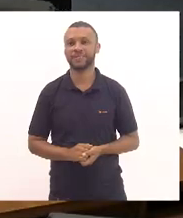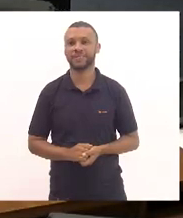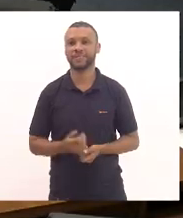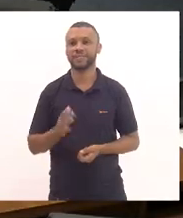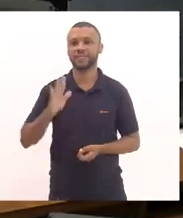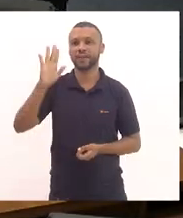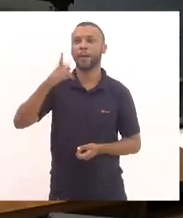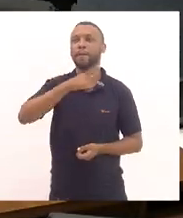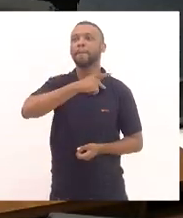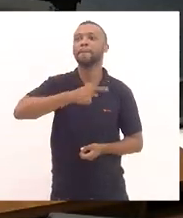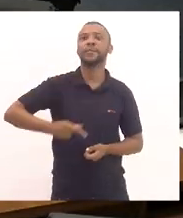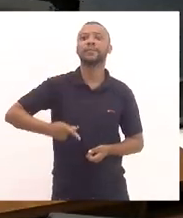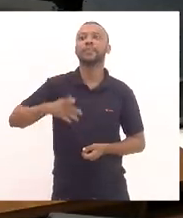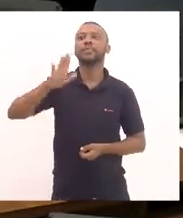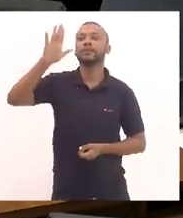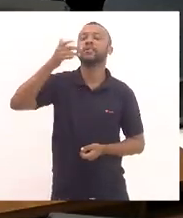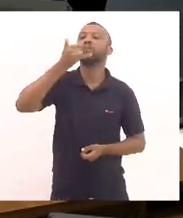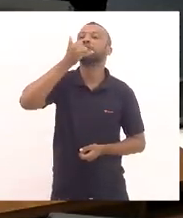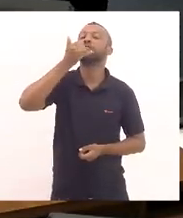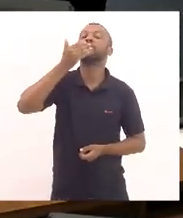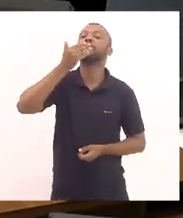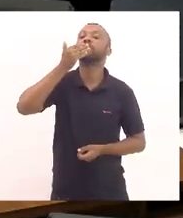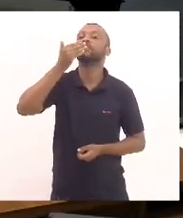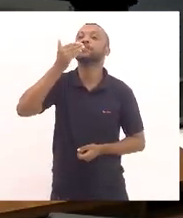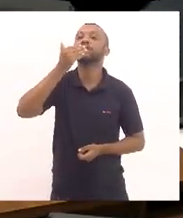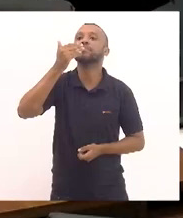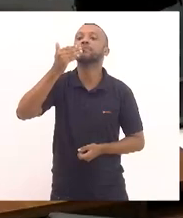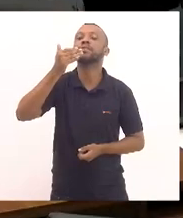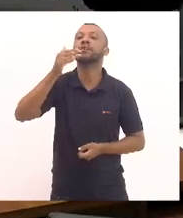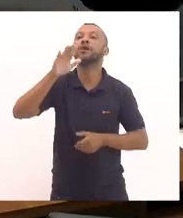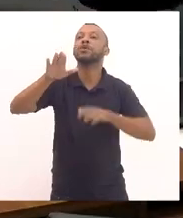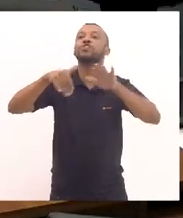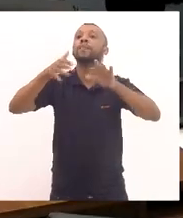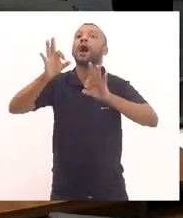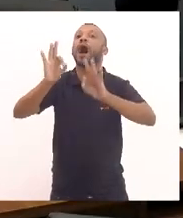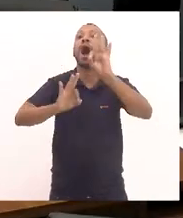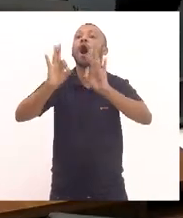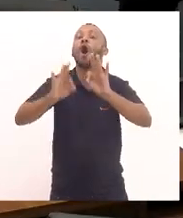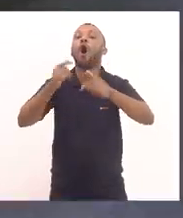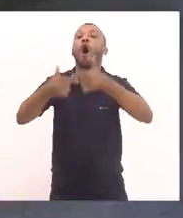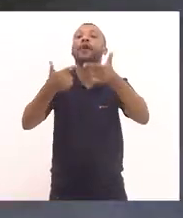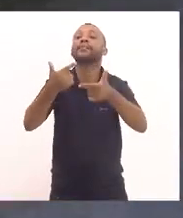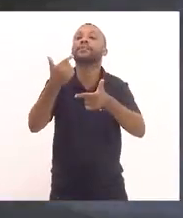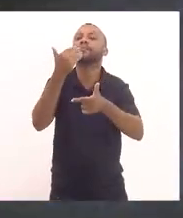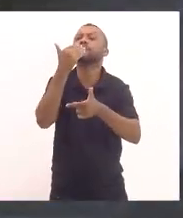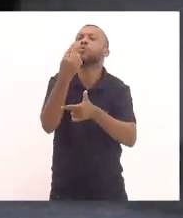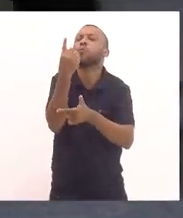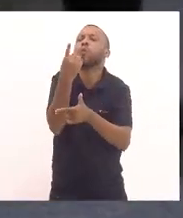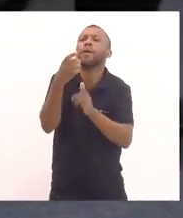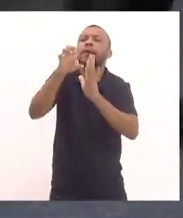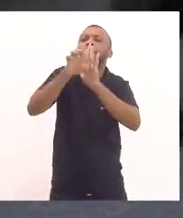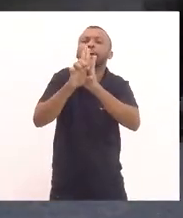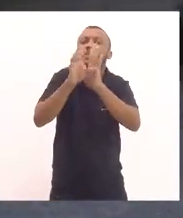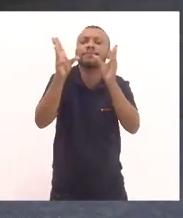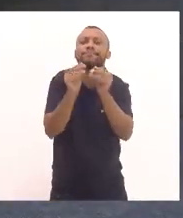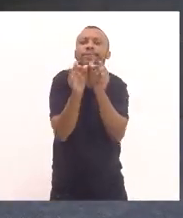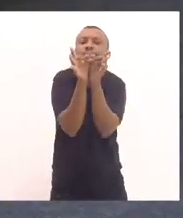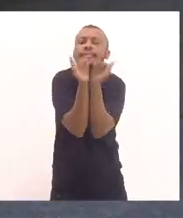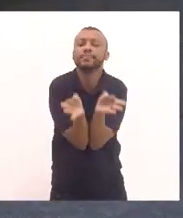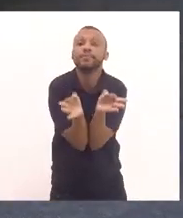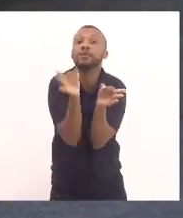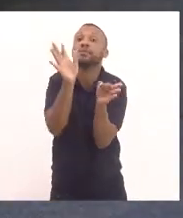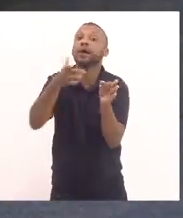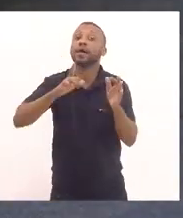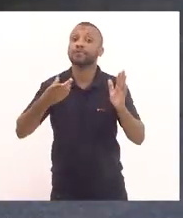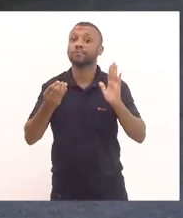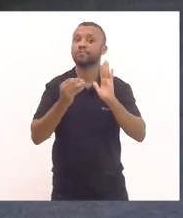Presidente, pedia para chamar os trabalhos à ordem, que eu botei uma emendinha que já está na lei